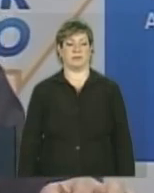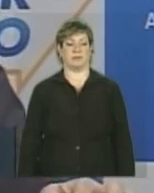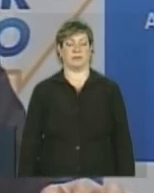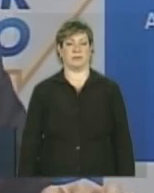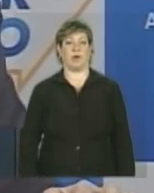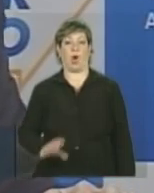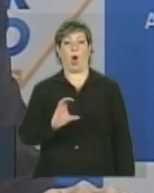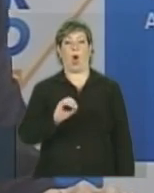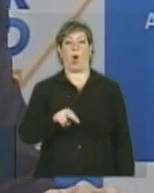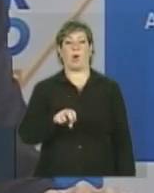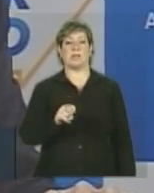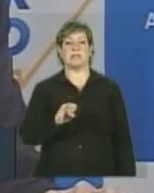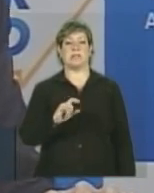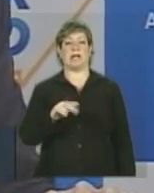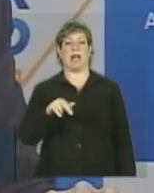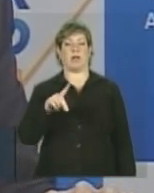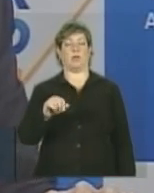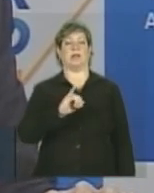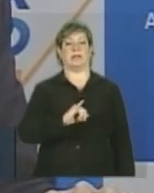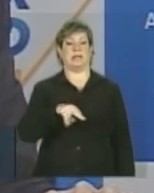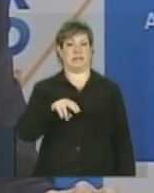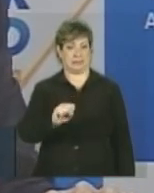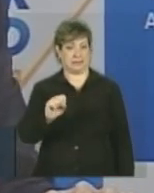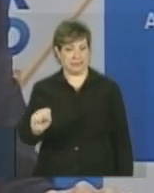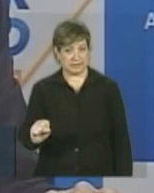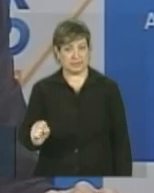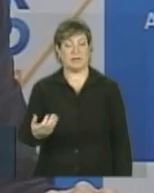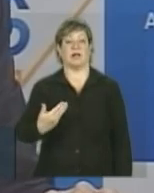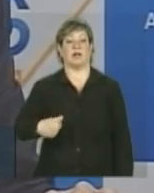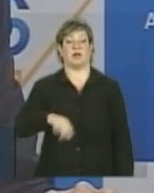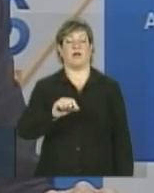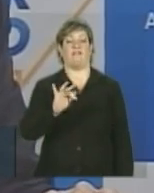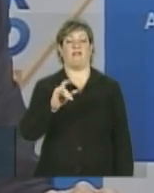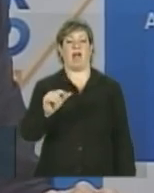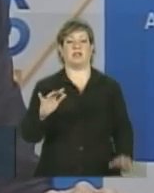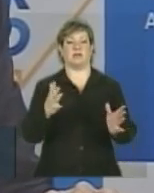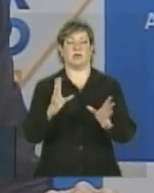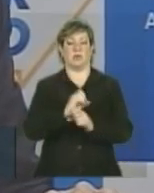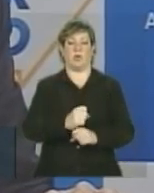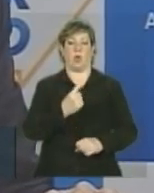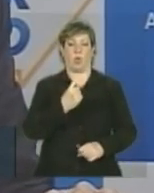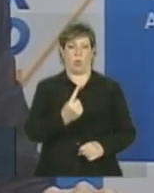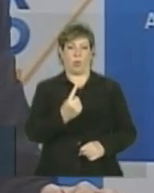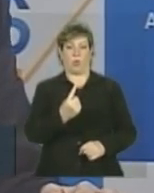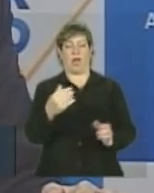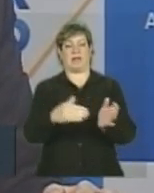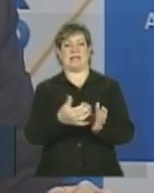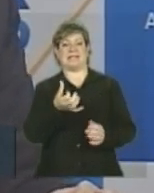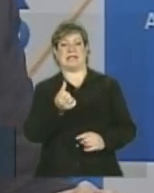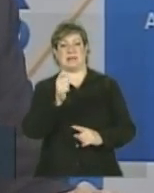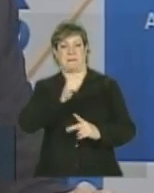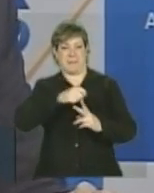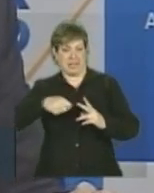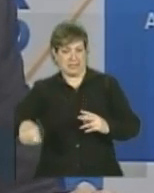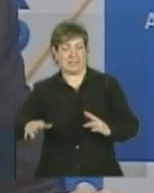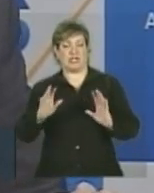No consignado em INSS, a nossa faixa de 1 a 6 meses já é uma faixa com a